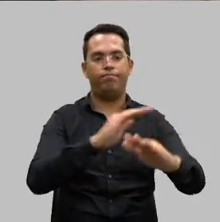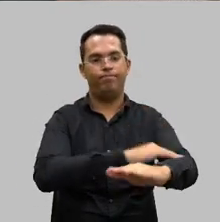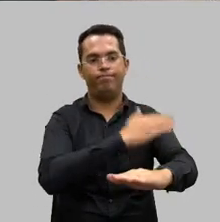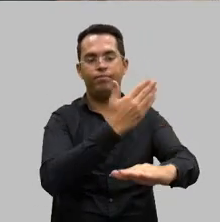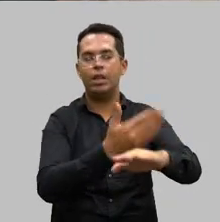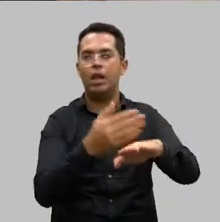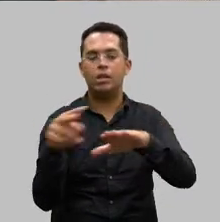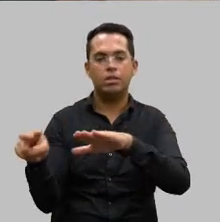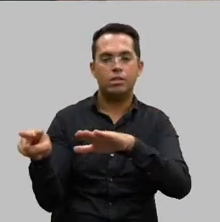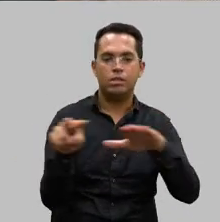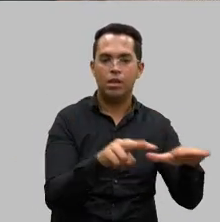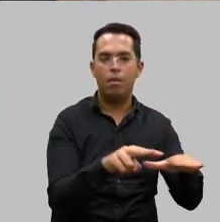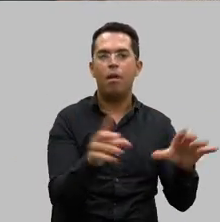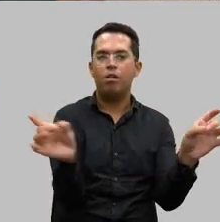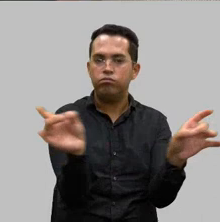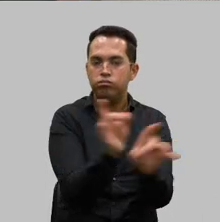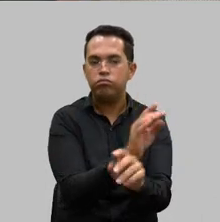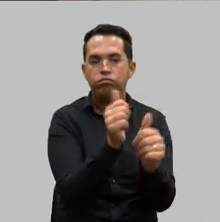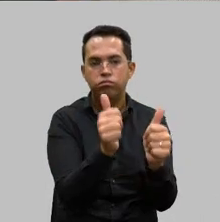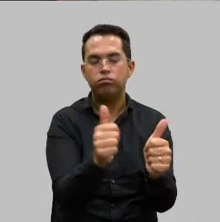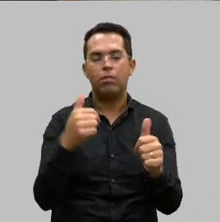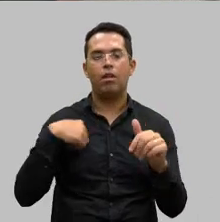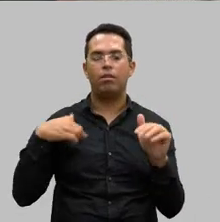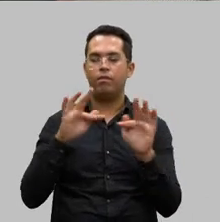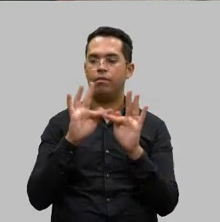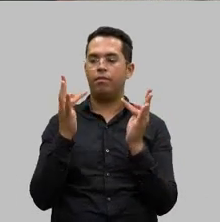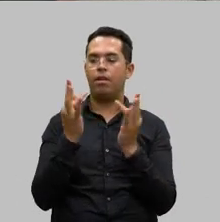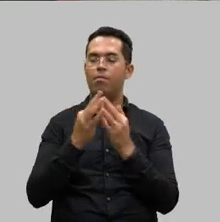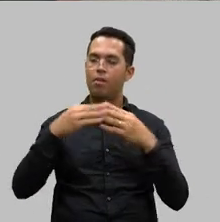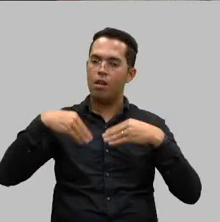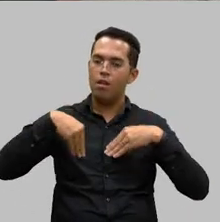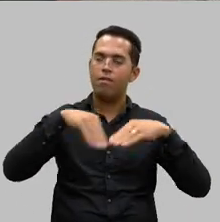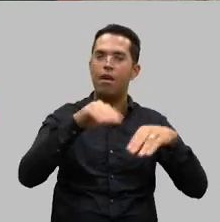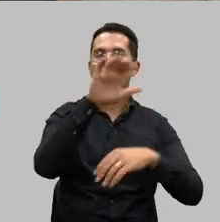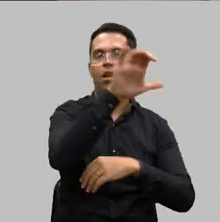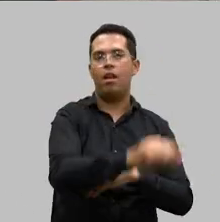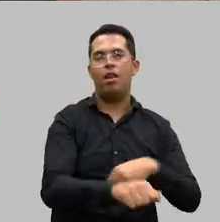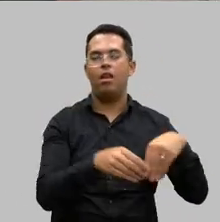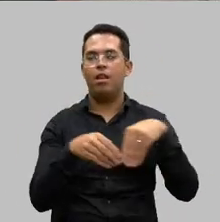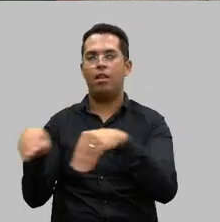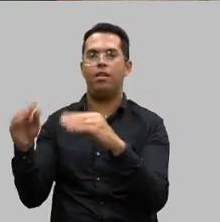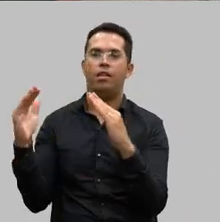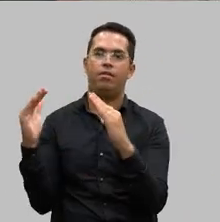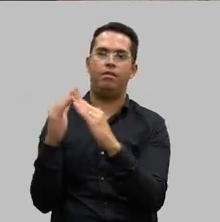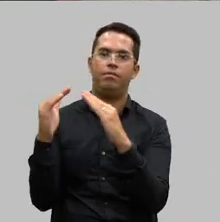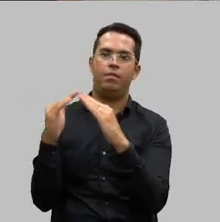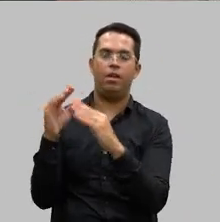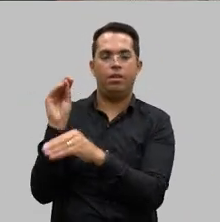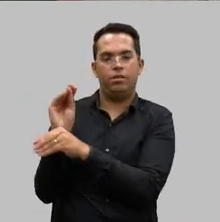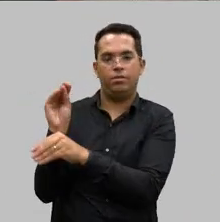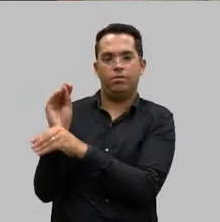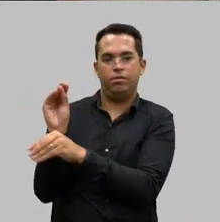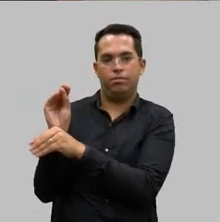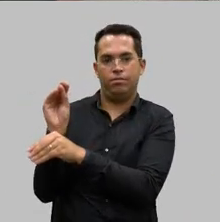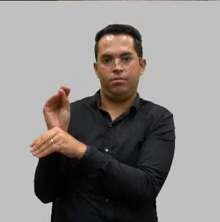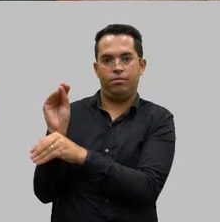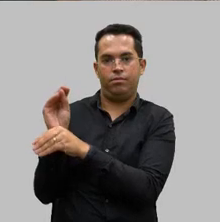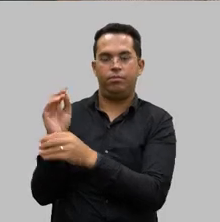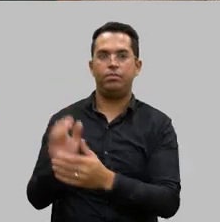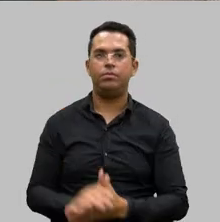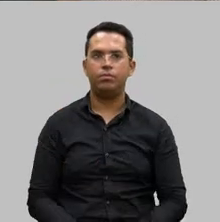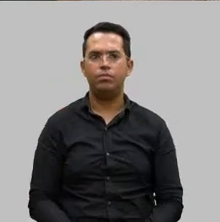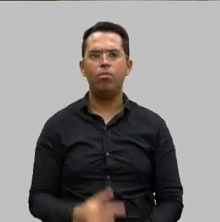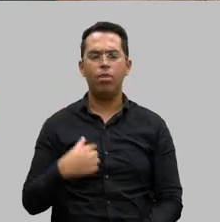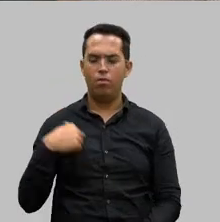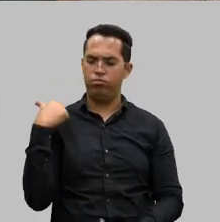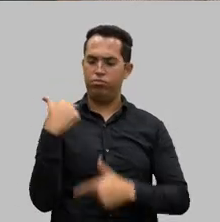atendi no asil lá na no lar de 12 da minha cidade muitos anos voluntariamente é um serviço que eu sempre fiz com a